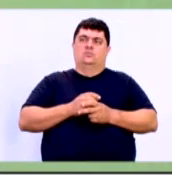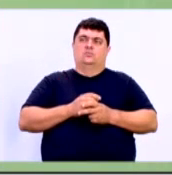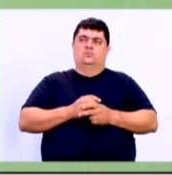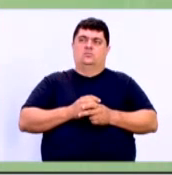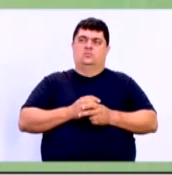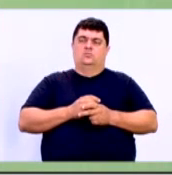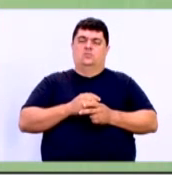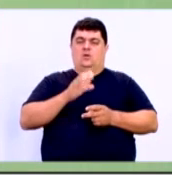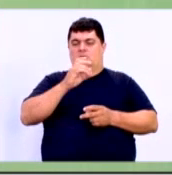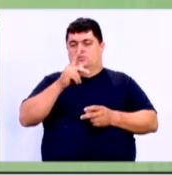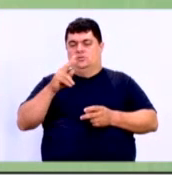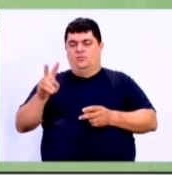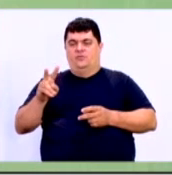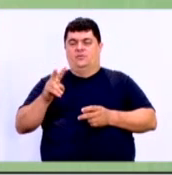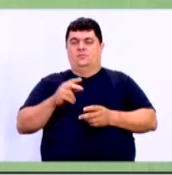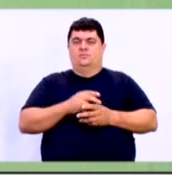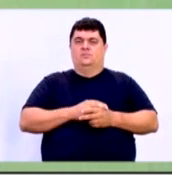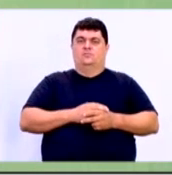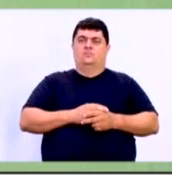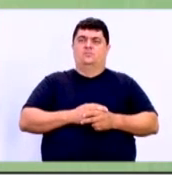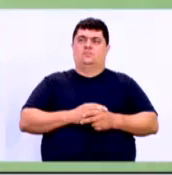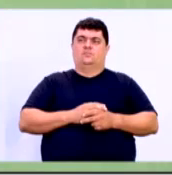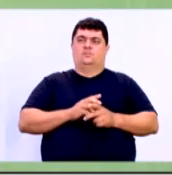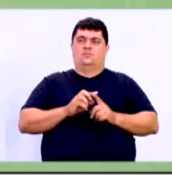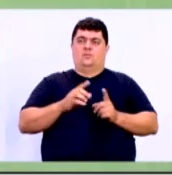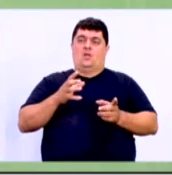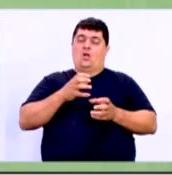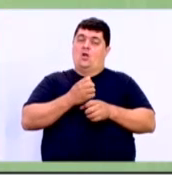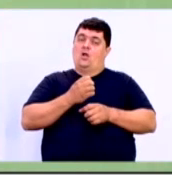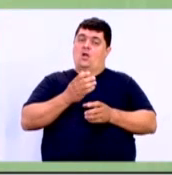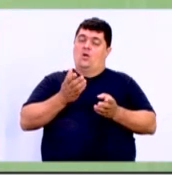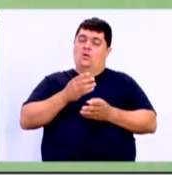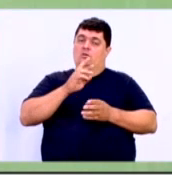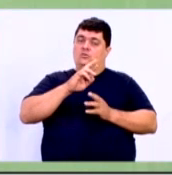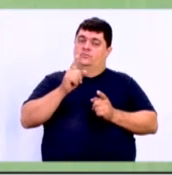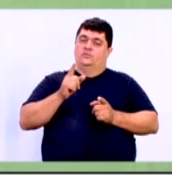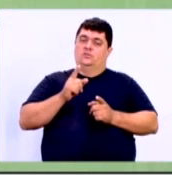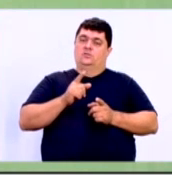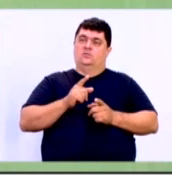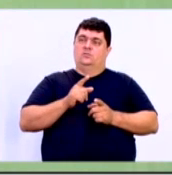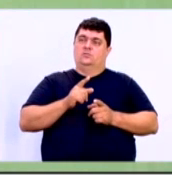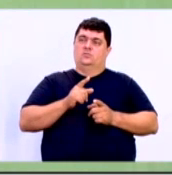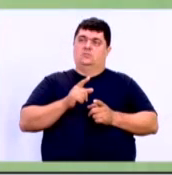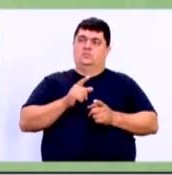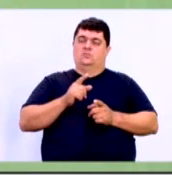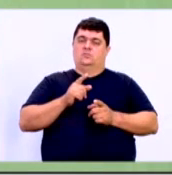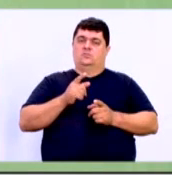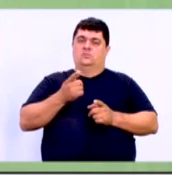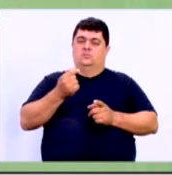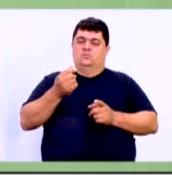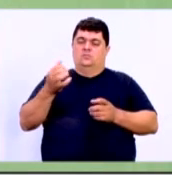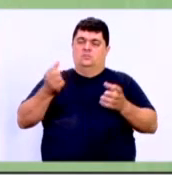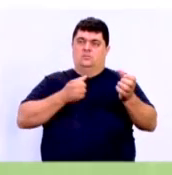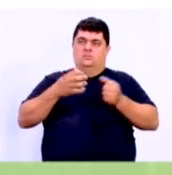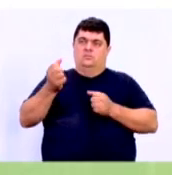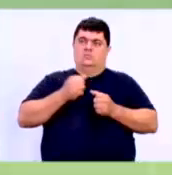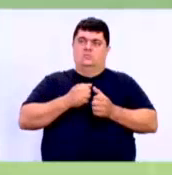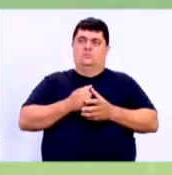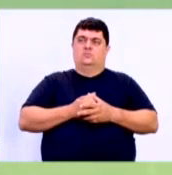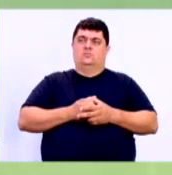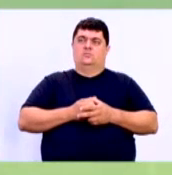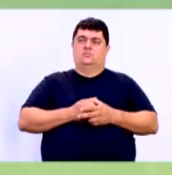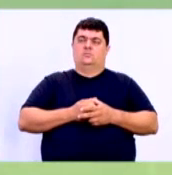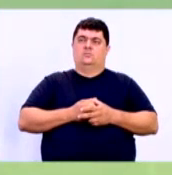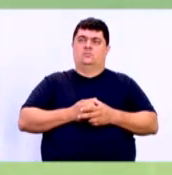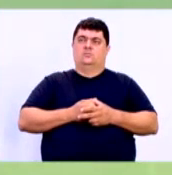o custo do produto vendido. Mas agora tem uma diferença. Receita. Vamos lá voltar aquela continha dos